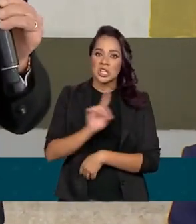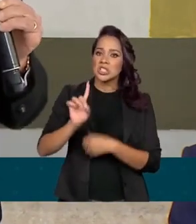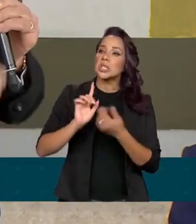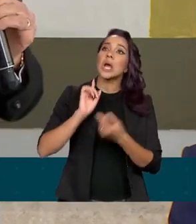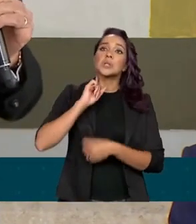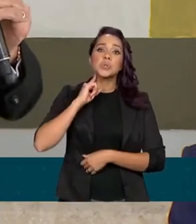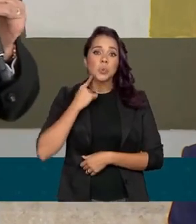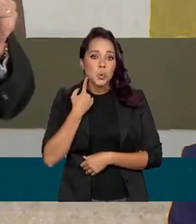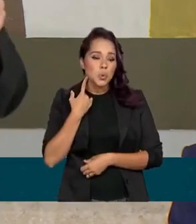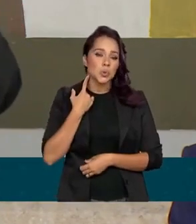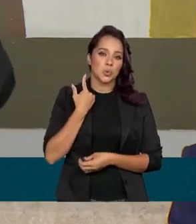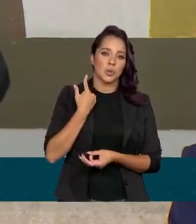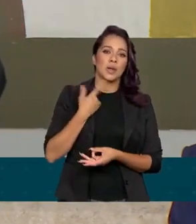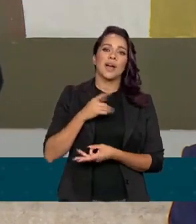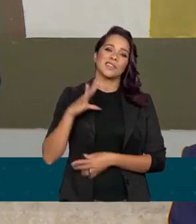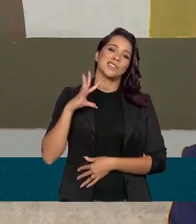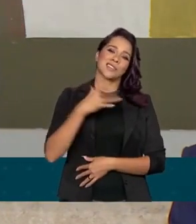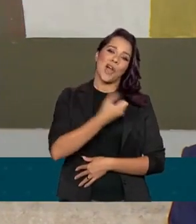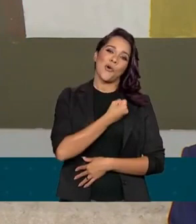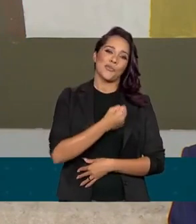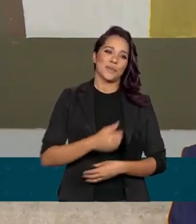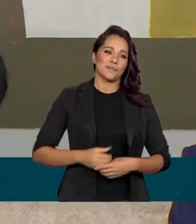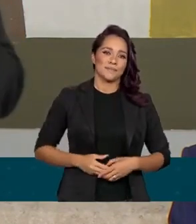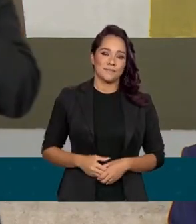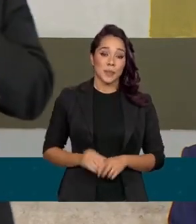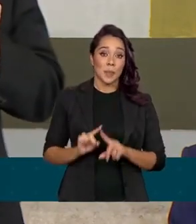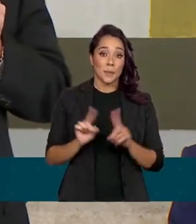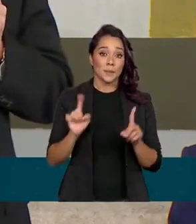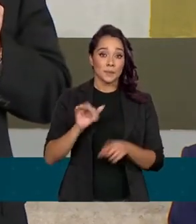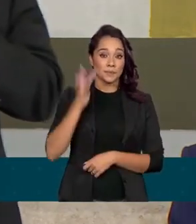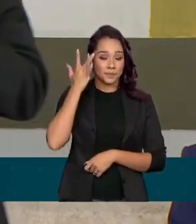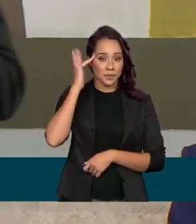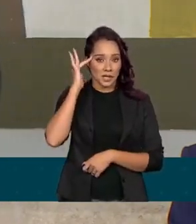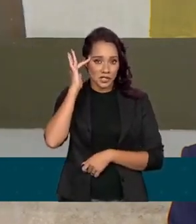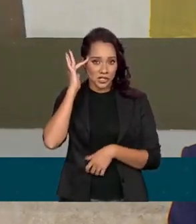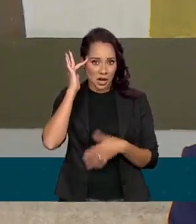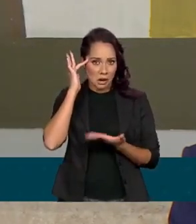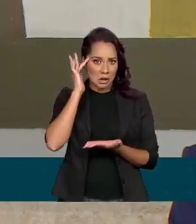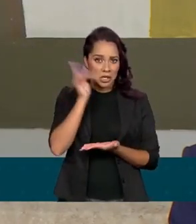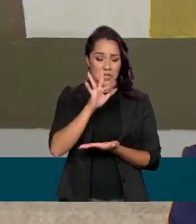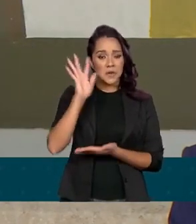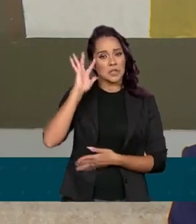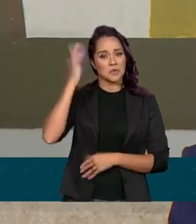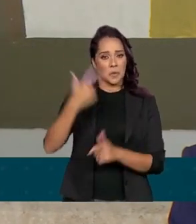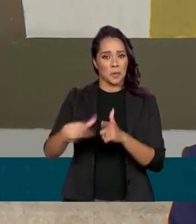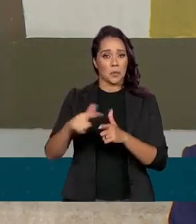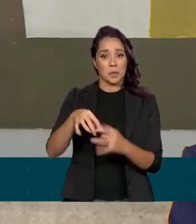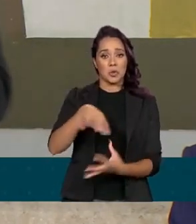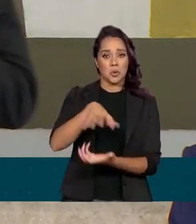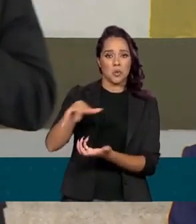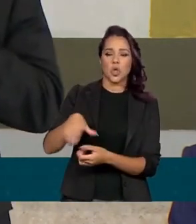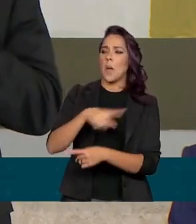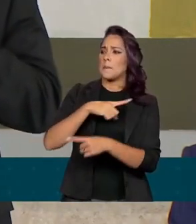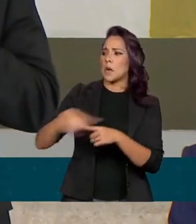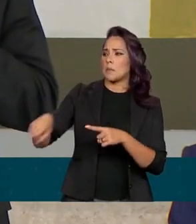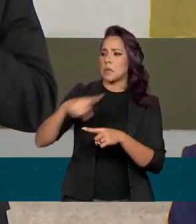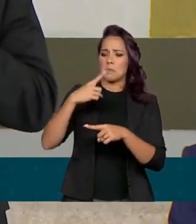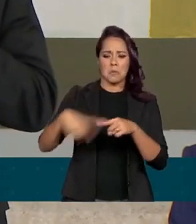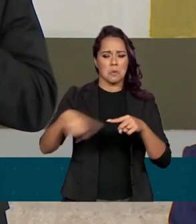o planeta, a gente está salvo. Mas a gente achar que a gente vai resolver o problema do mundo